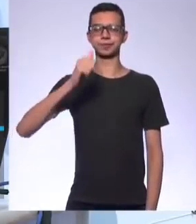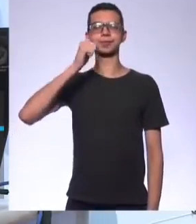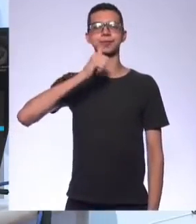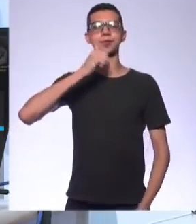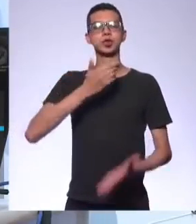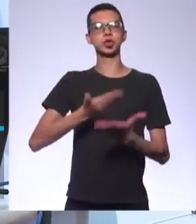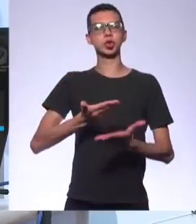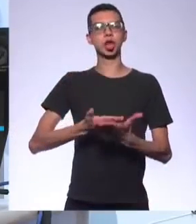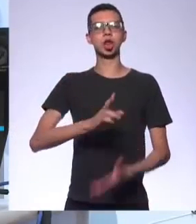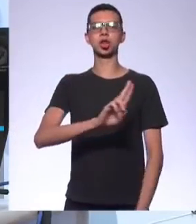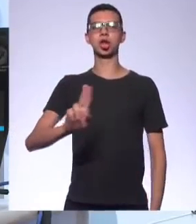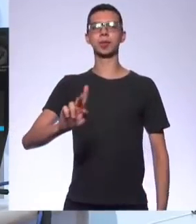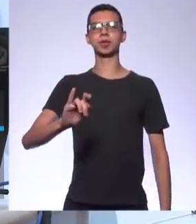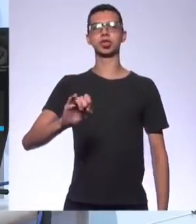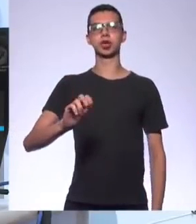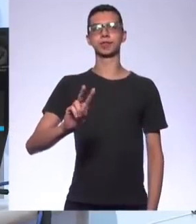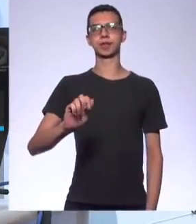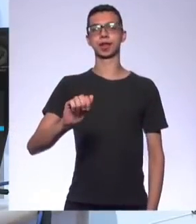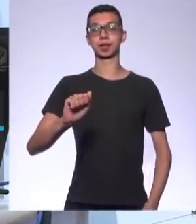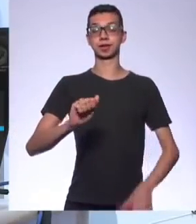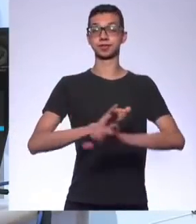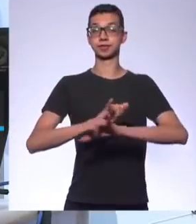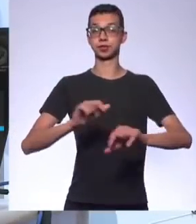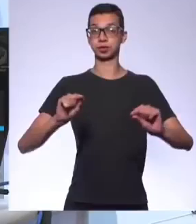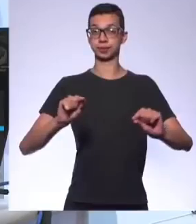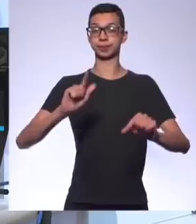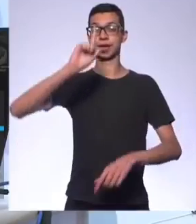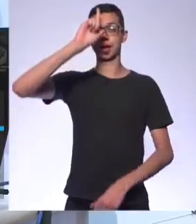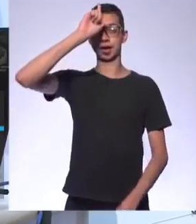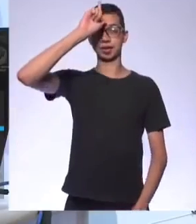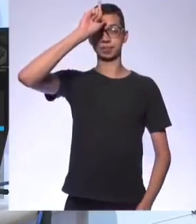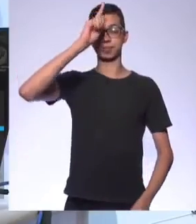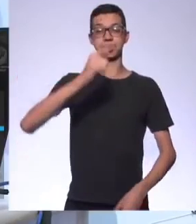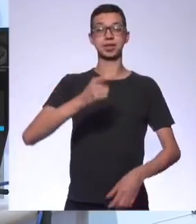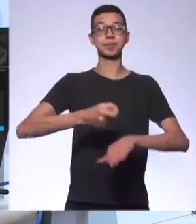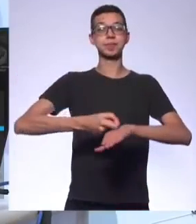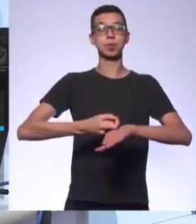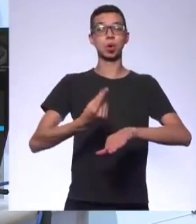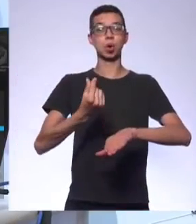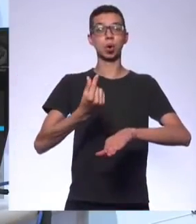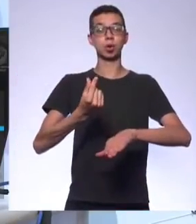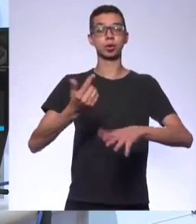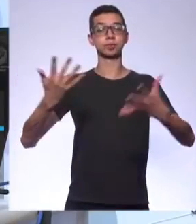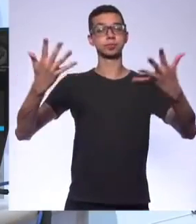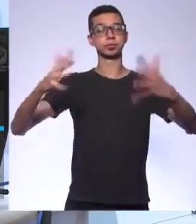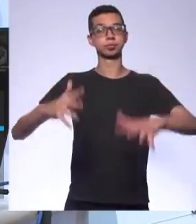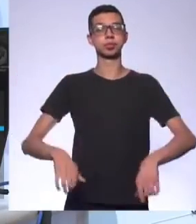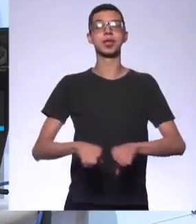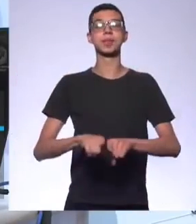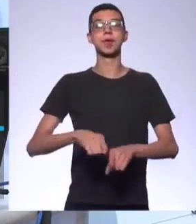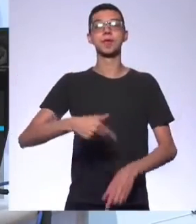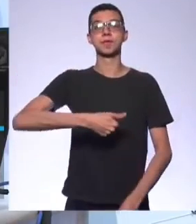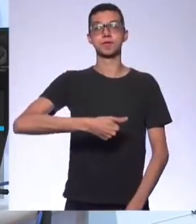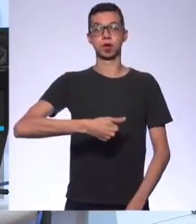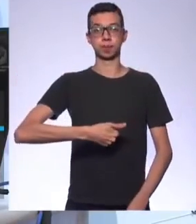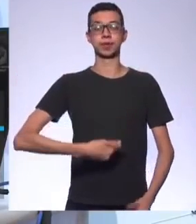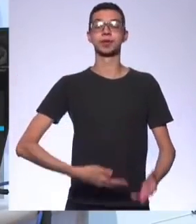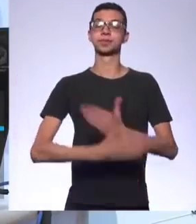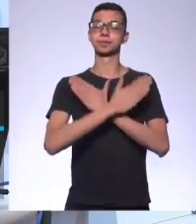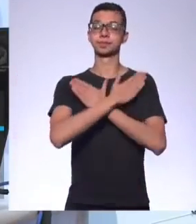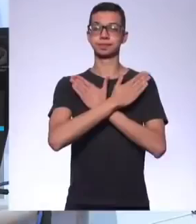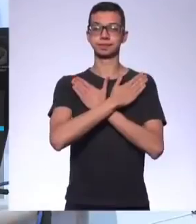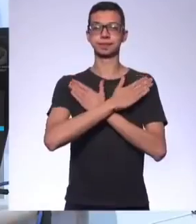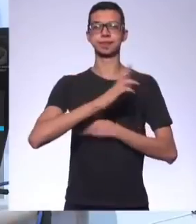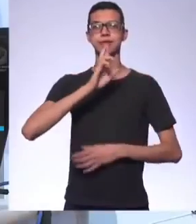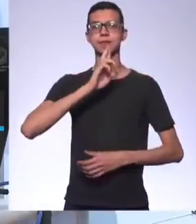a Alemanha sofreu com a desvalorização da moeda, fome e desemprego, indo na linha de muitas respostas que os